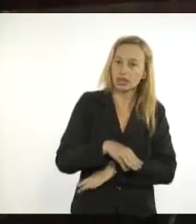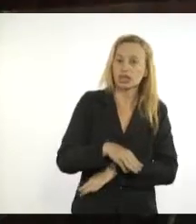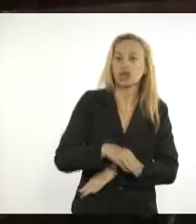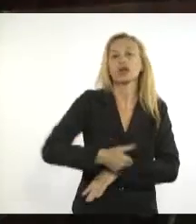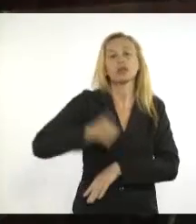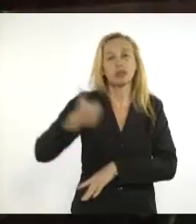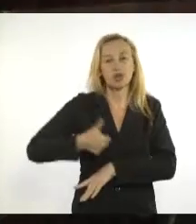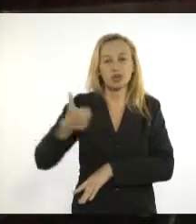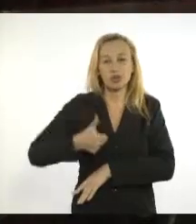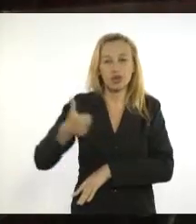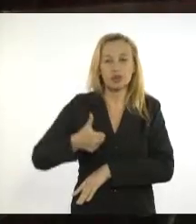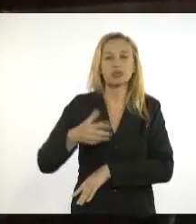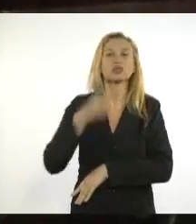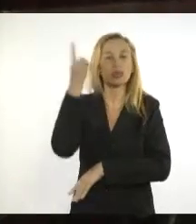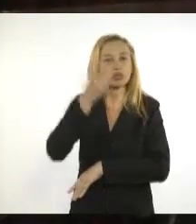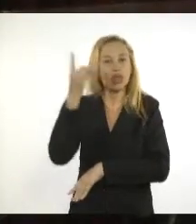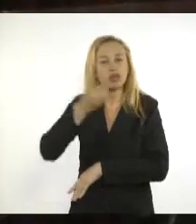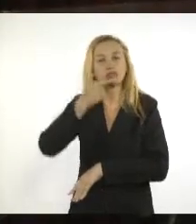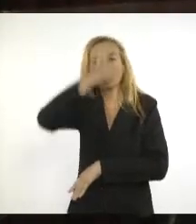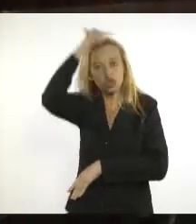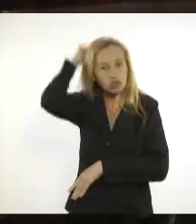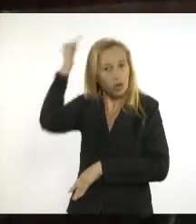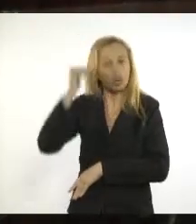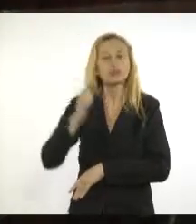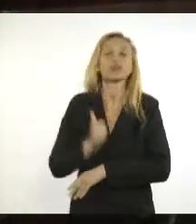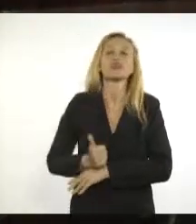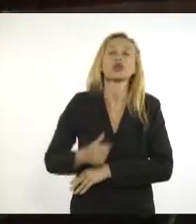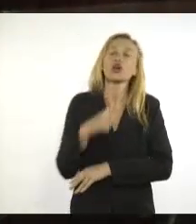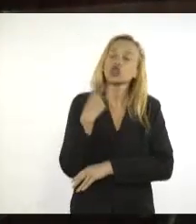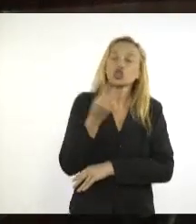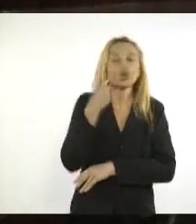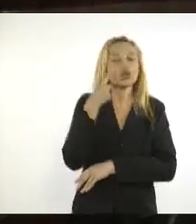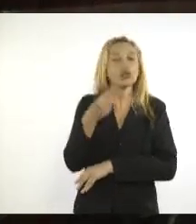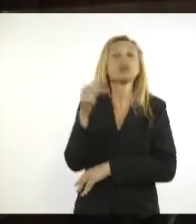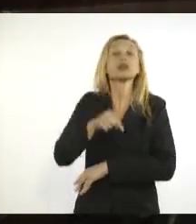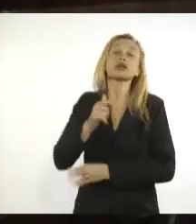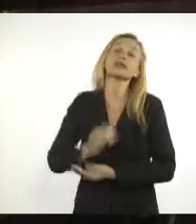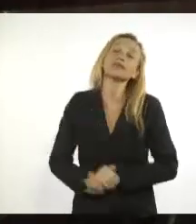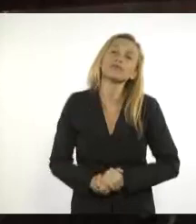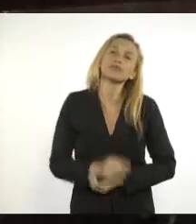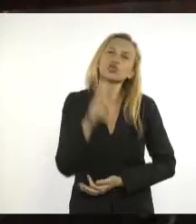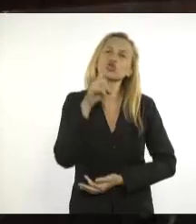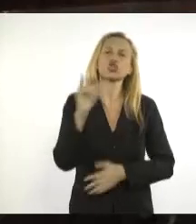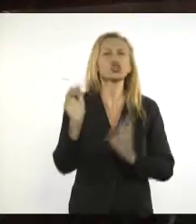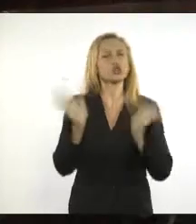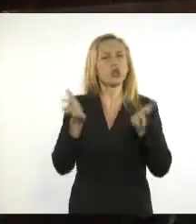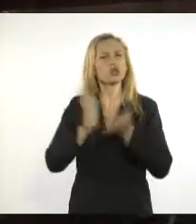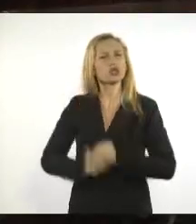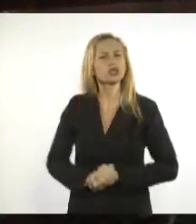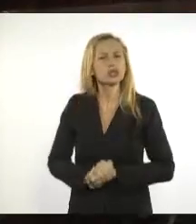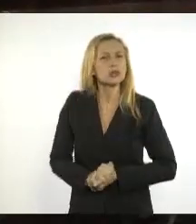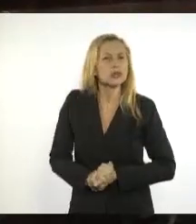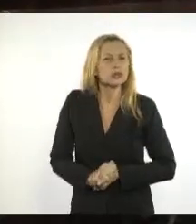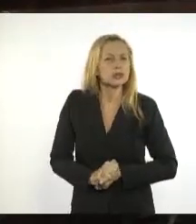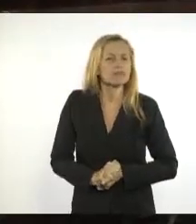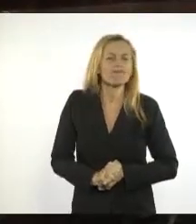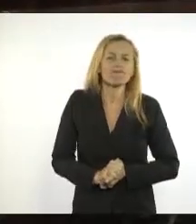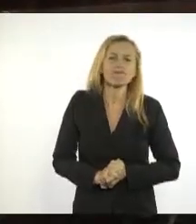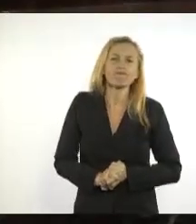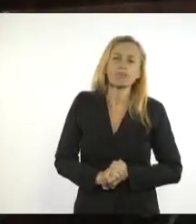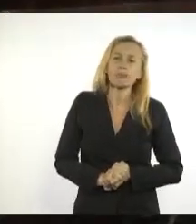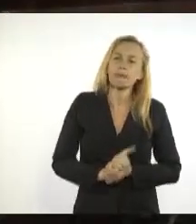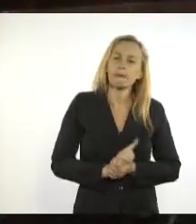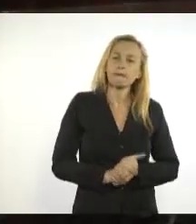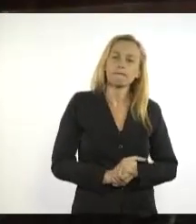lugar, pelo deputado Luiz Paulo. E o que nós assistimos aqui na data de hoje não é outra